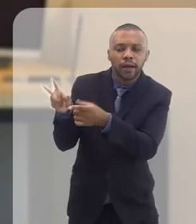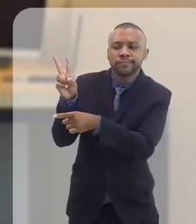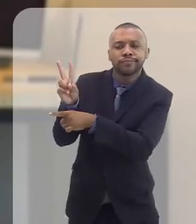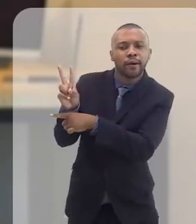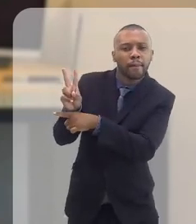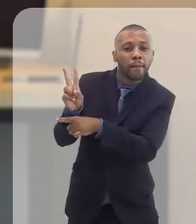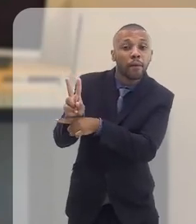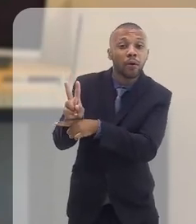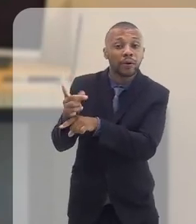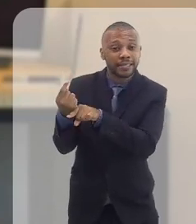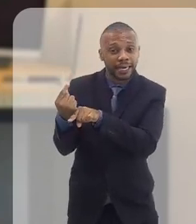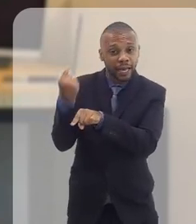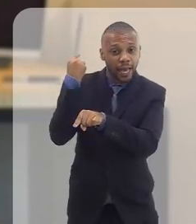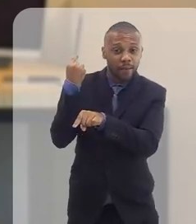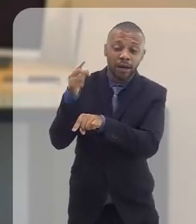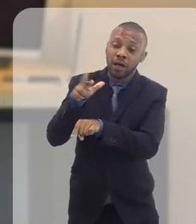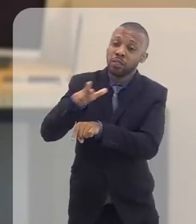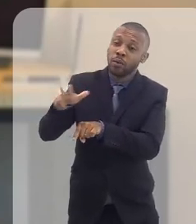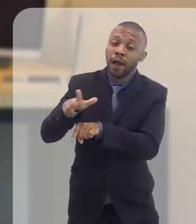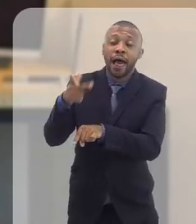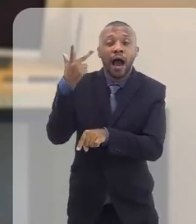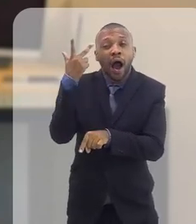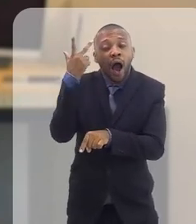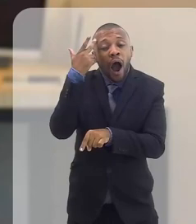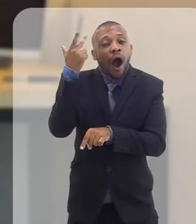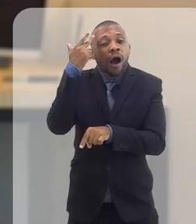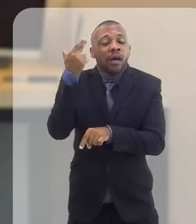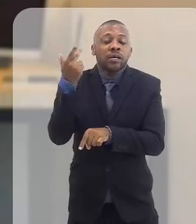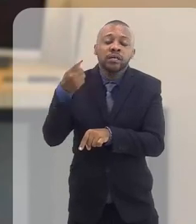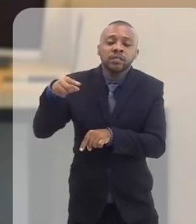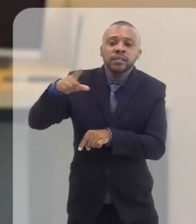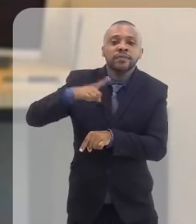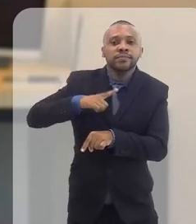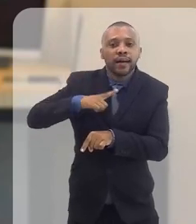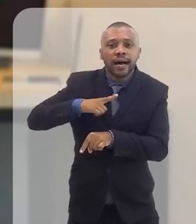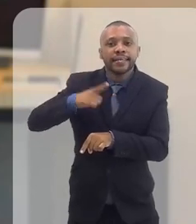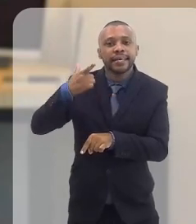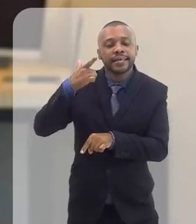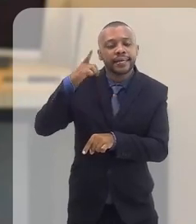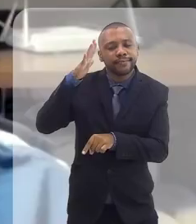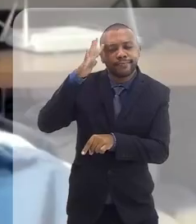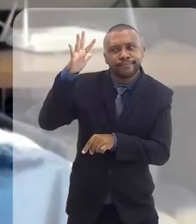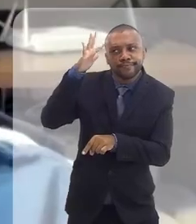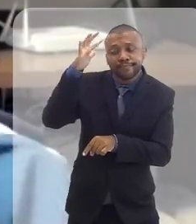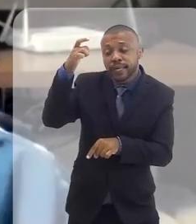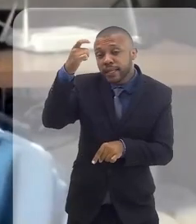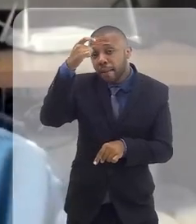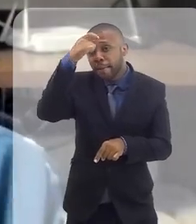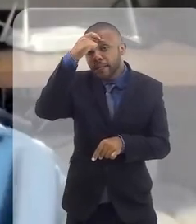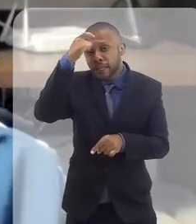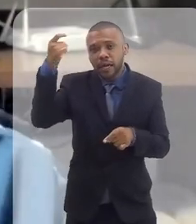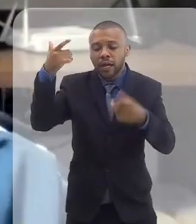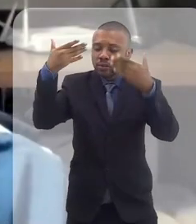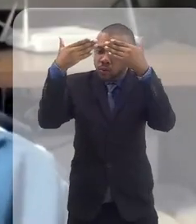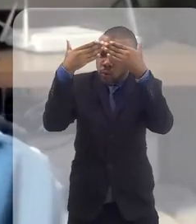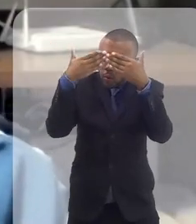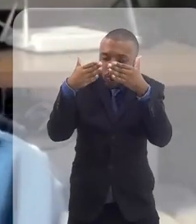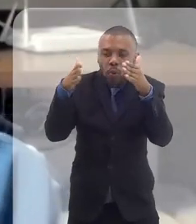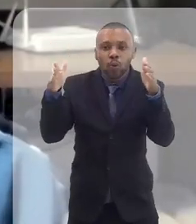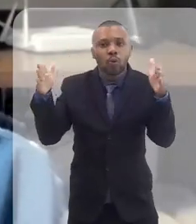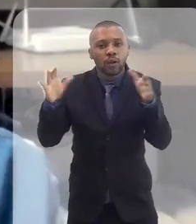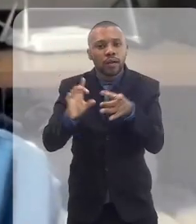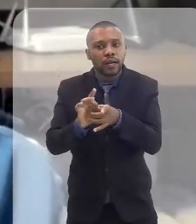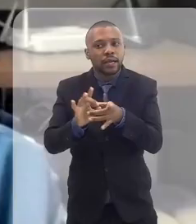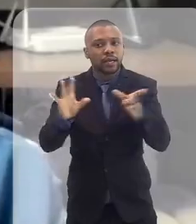foram criados, naquela época não era tão comum assim que eles tivessem essa mentalidade, né? Essa